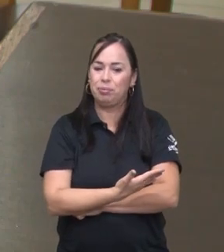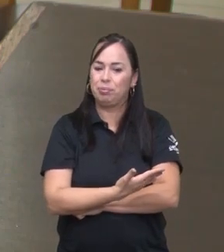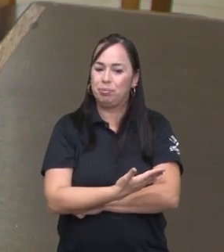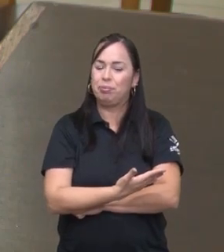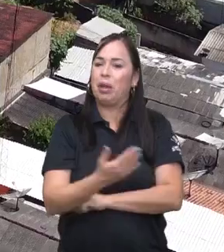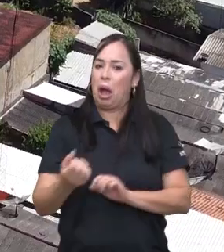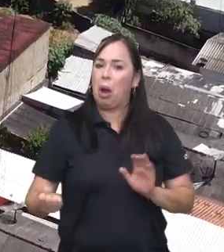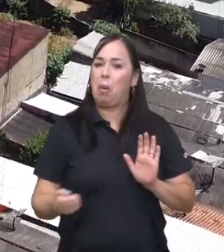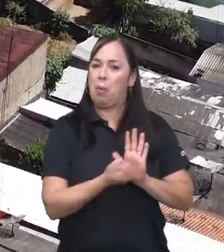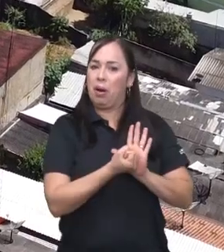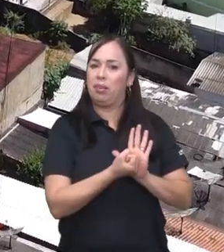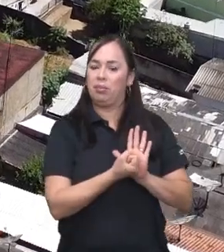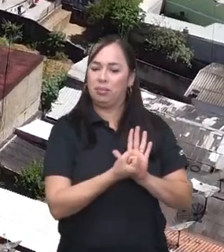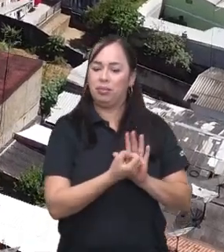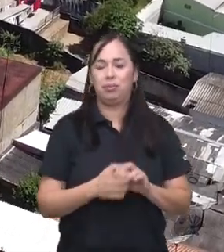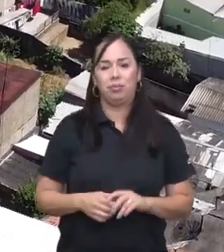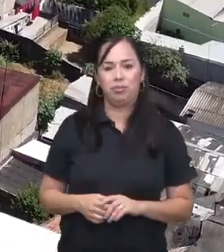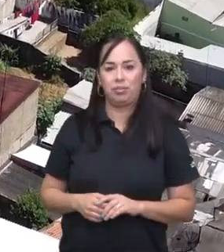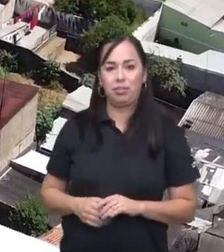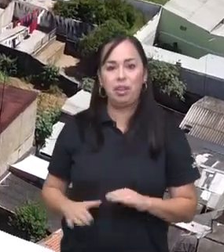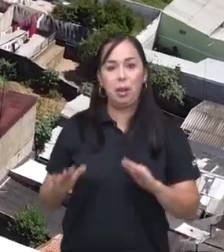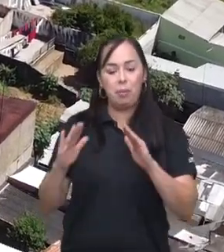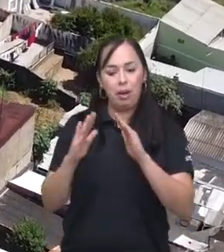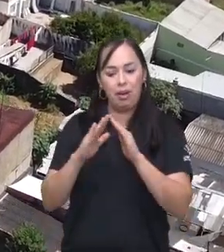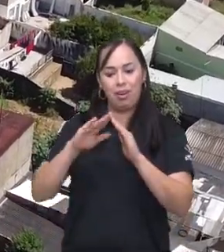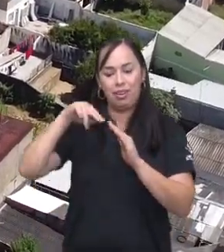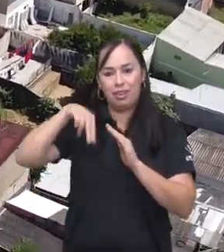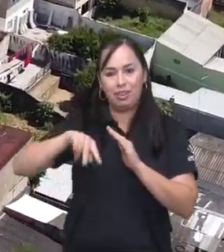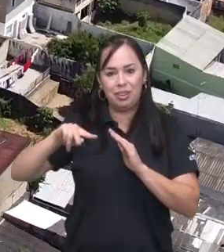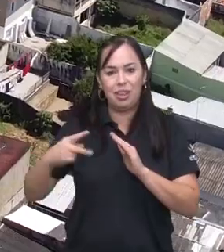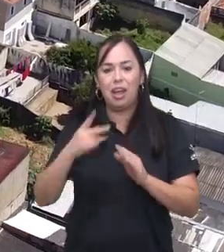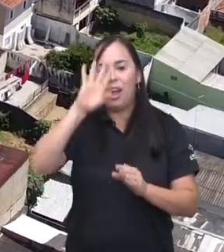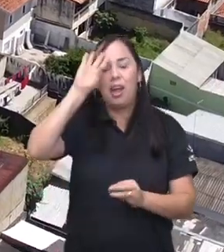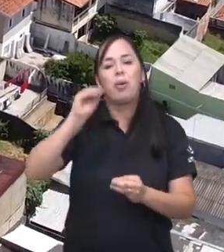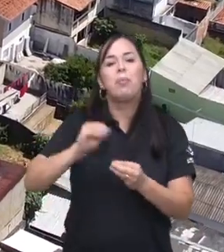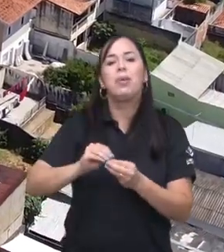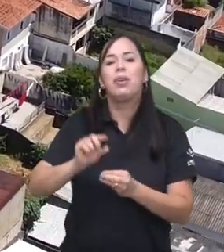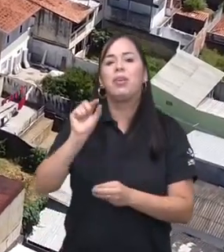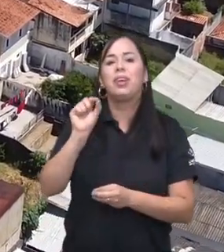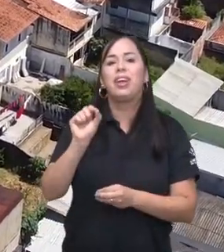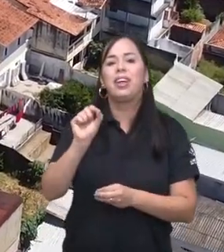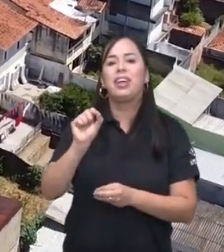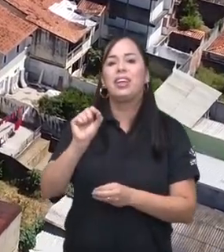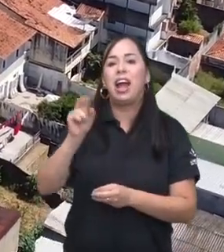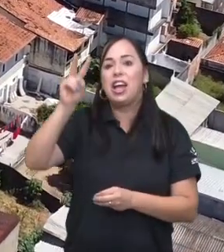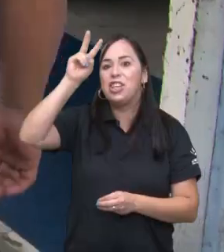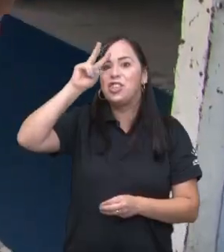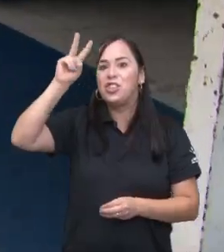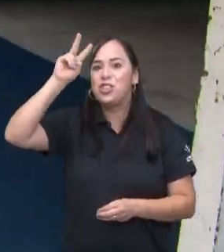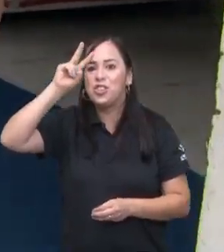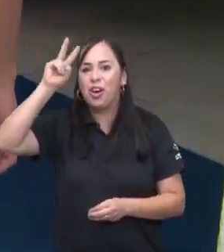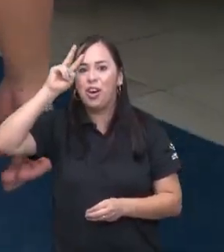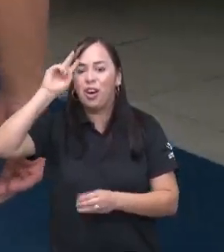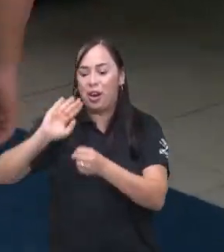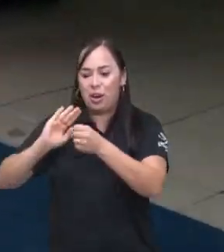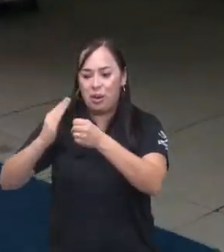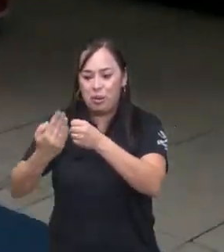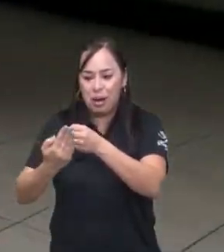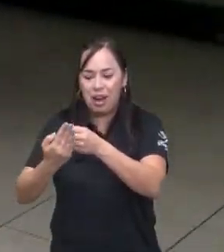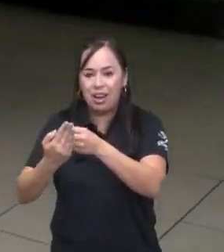muito. Morar no Novo Horizonte é compreender que a história do bairro também faz parte da história dos moradores, como o